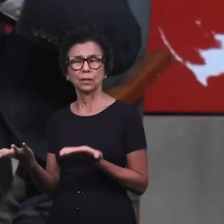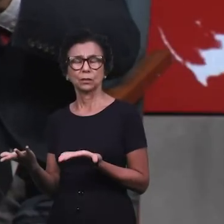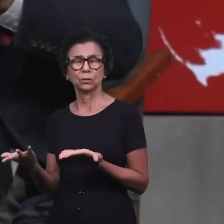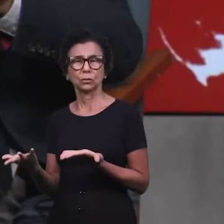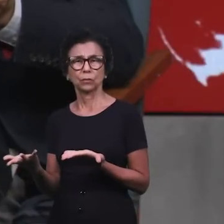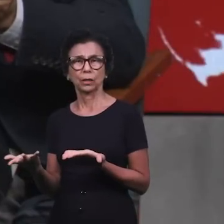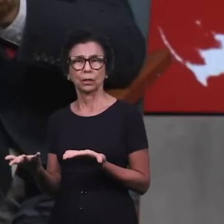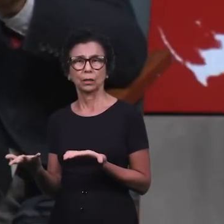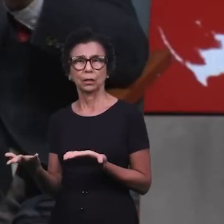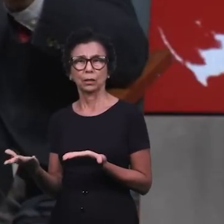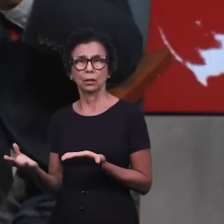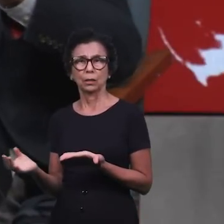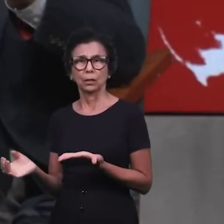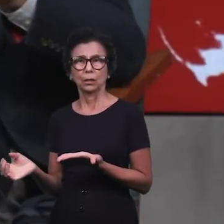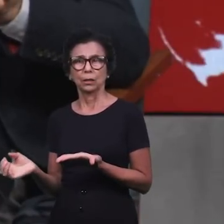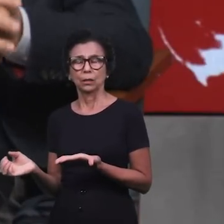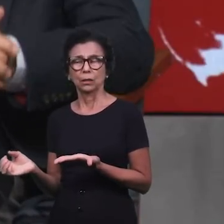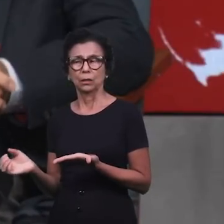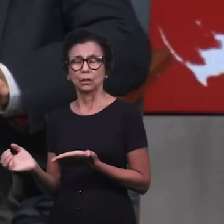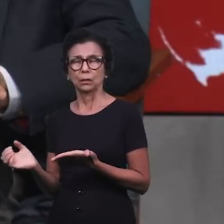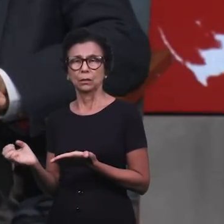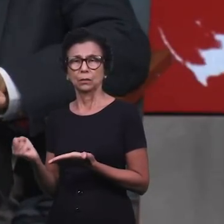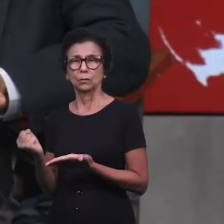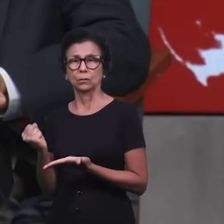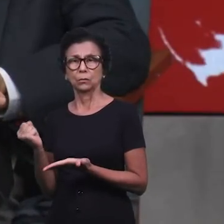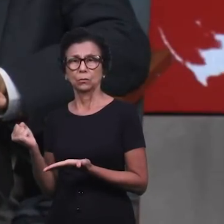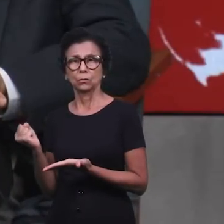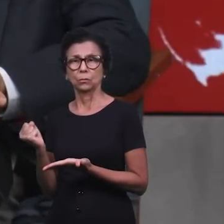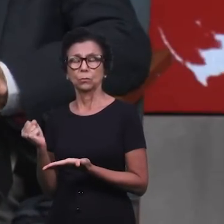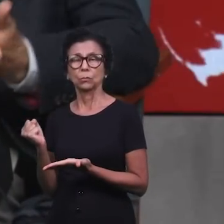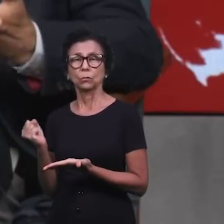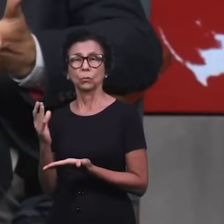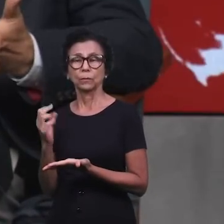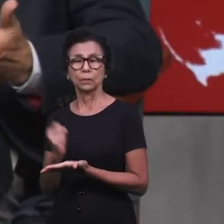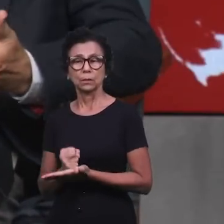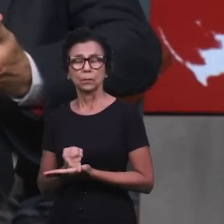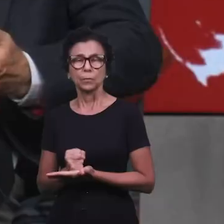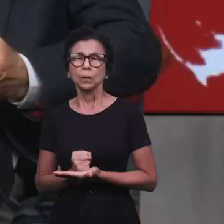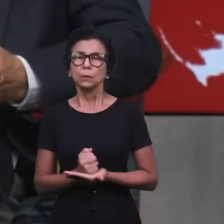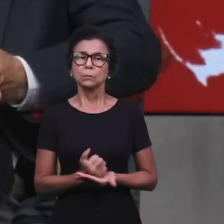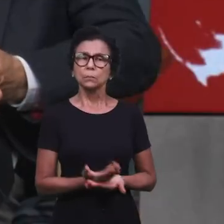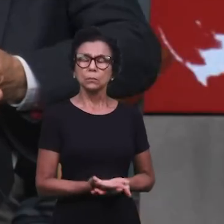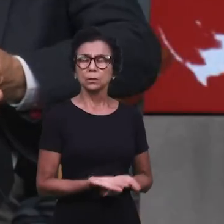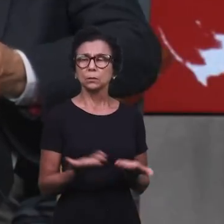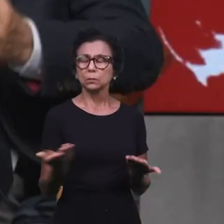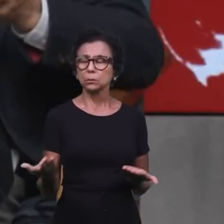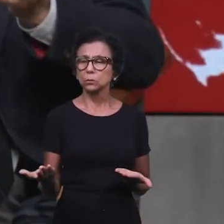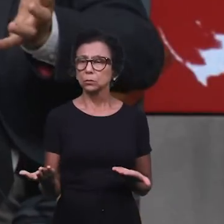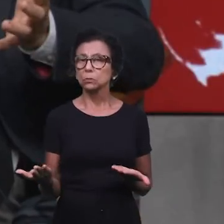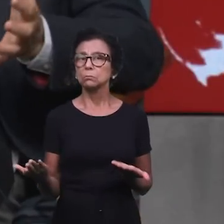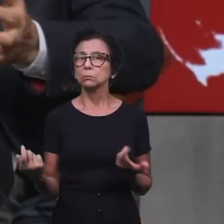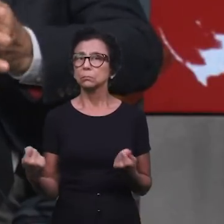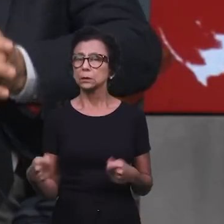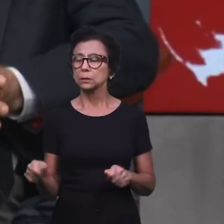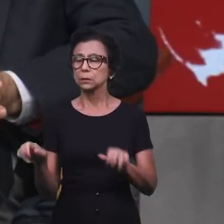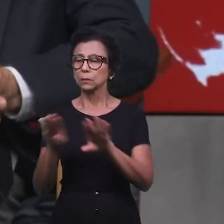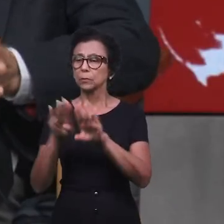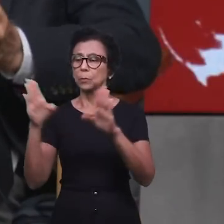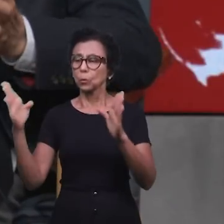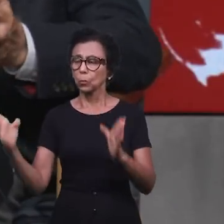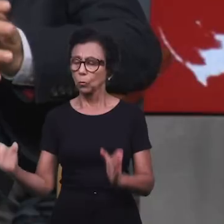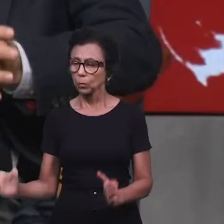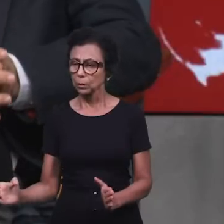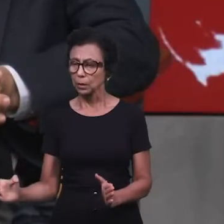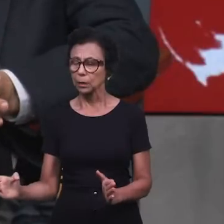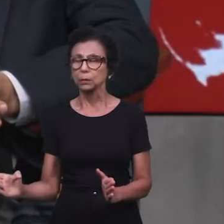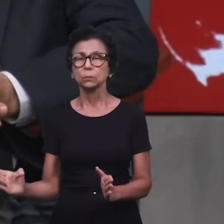cordeiro assado que teria que ser distribuído com eles. Por que não ocorre isso